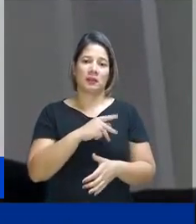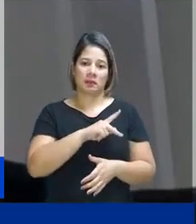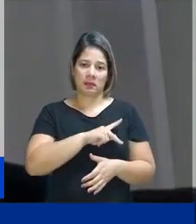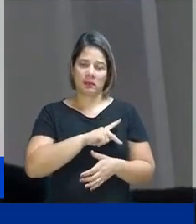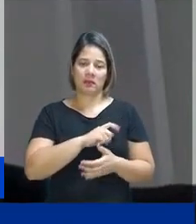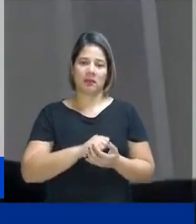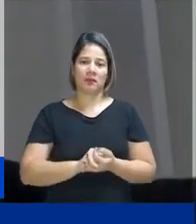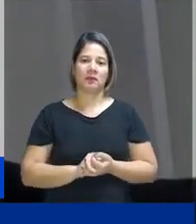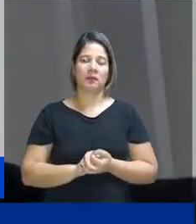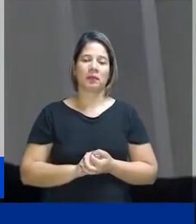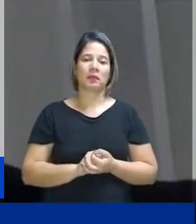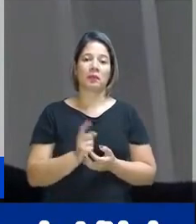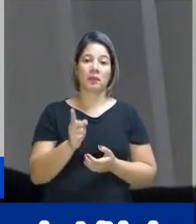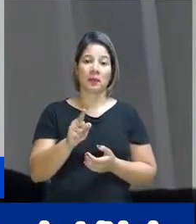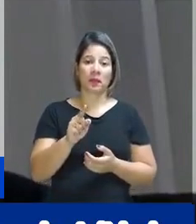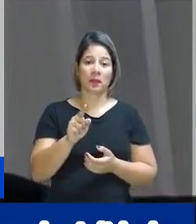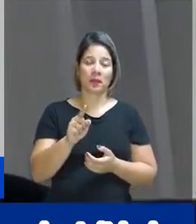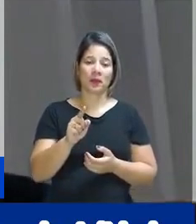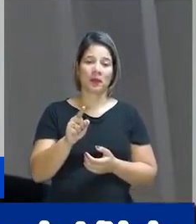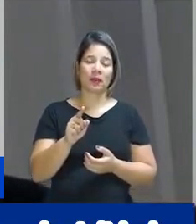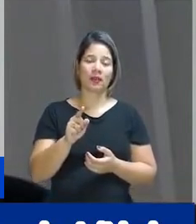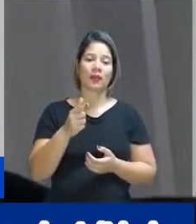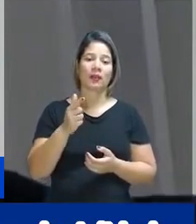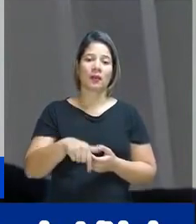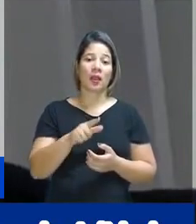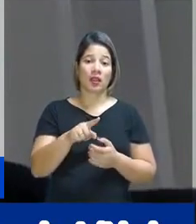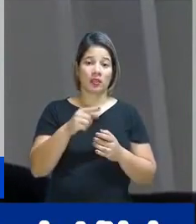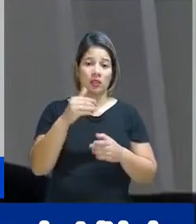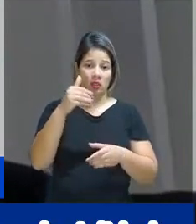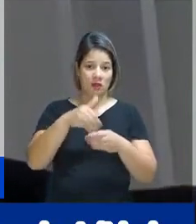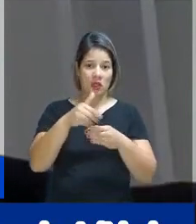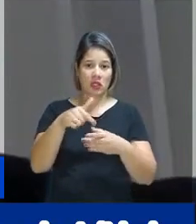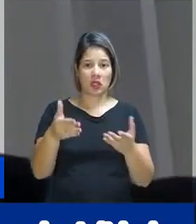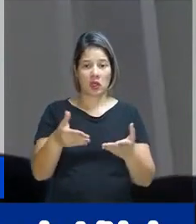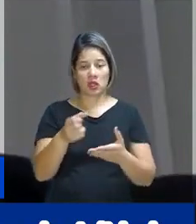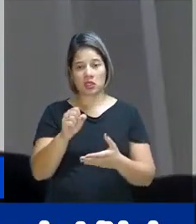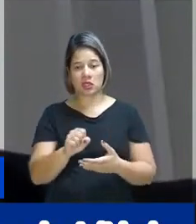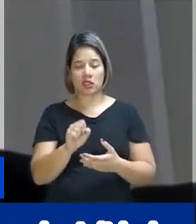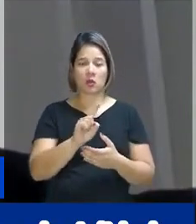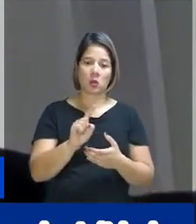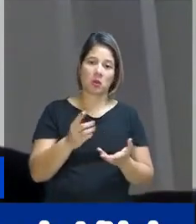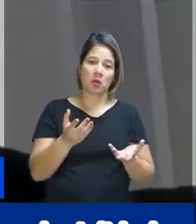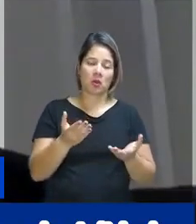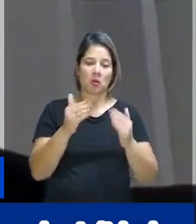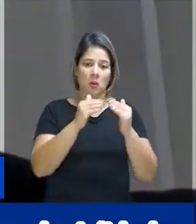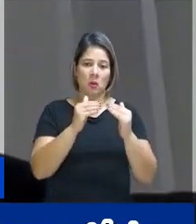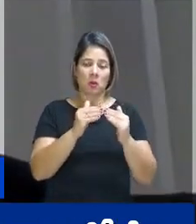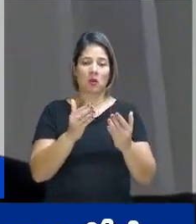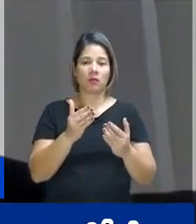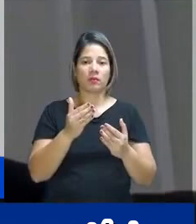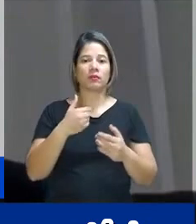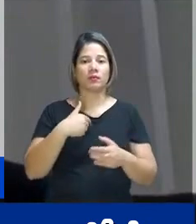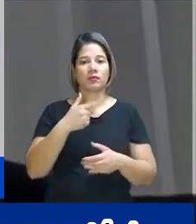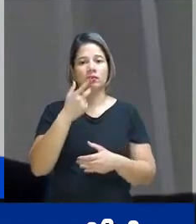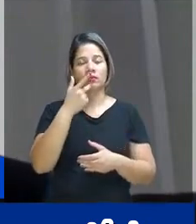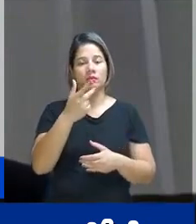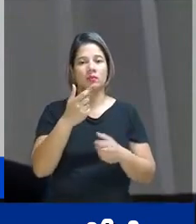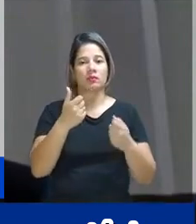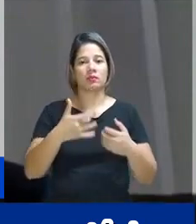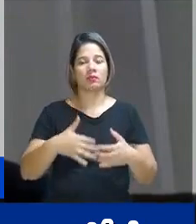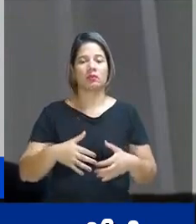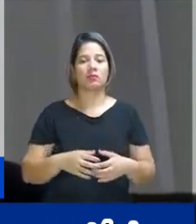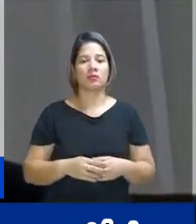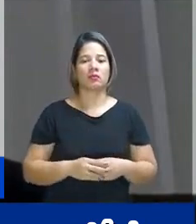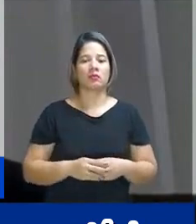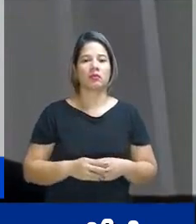em nome da doutora Sara. Em relação ao voto, senhor presidente, até pelo princípio da colegialidade, eu vou acompanhar